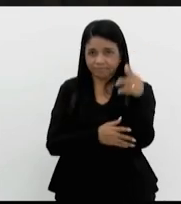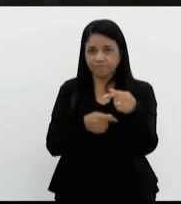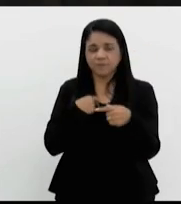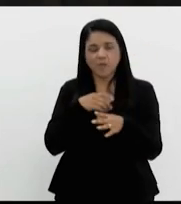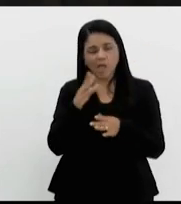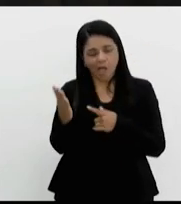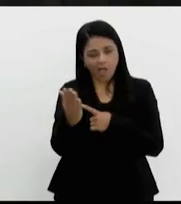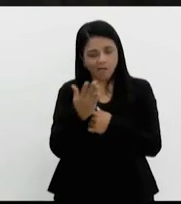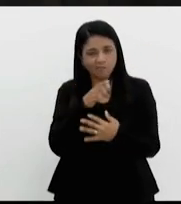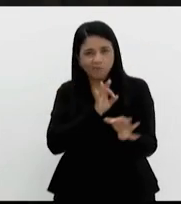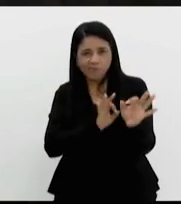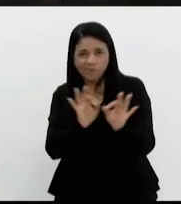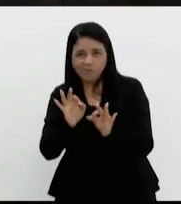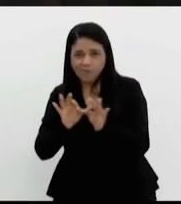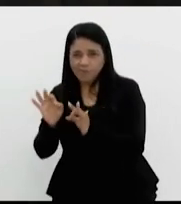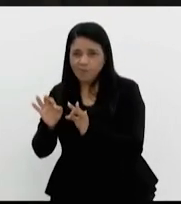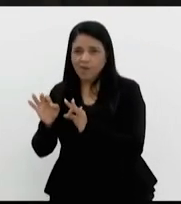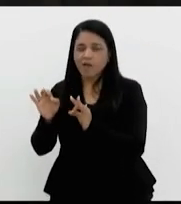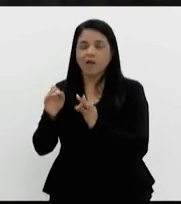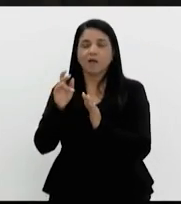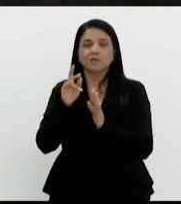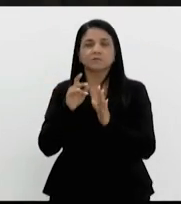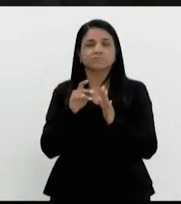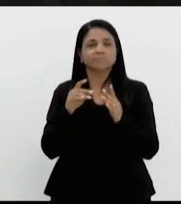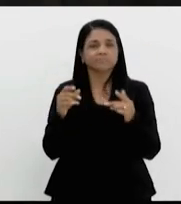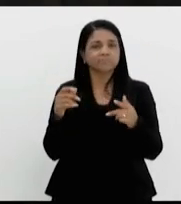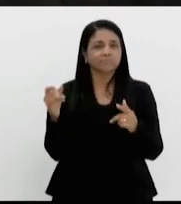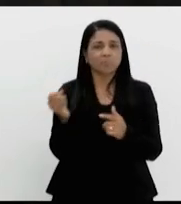formular algumas matérias de importância